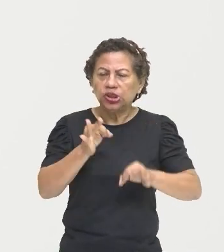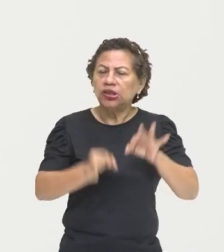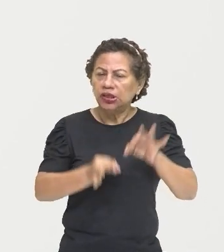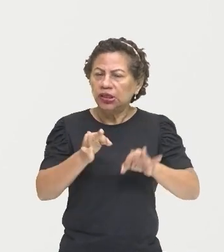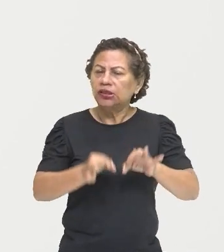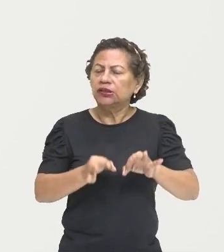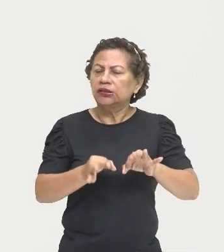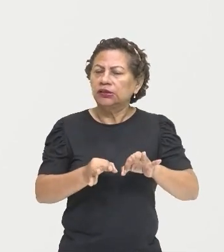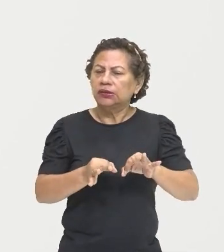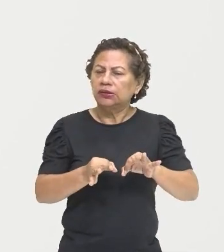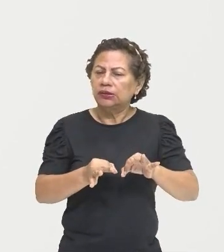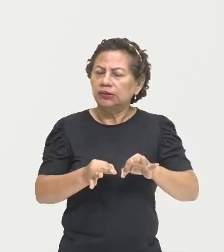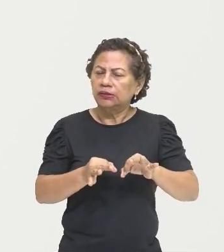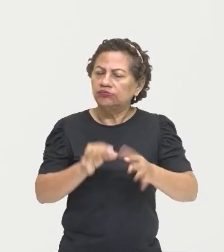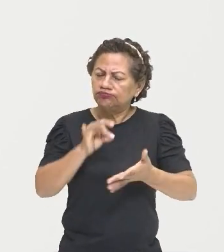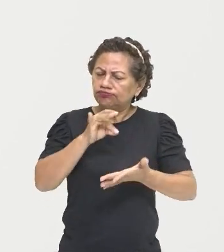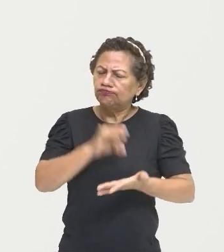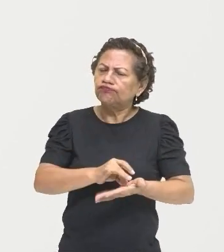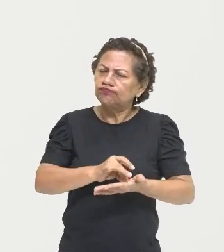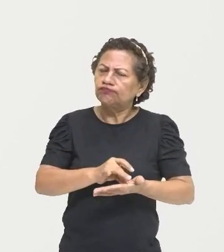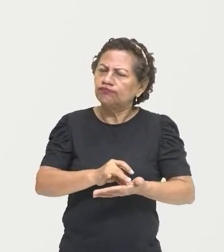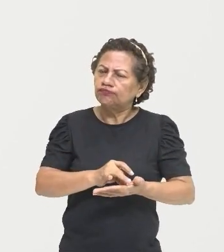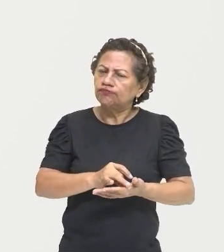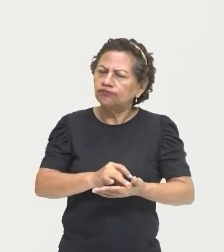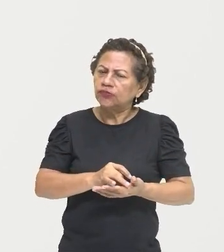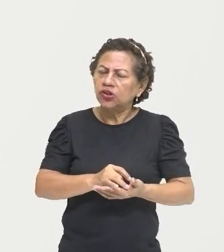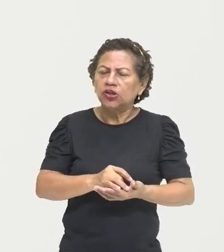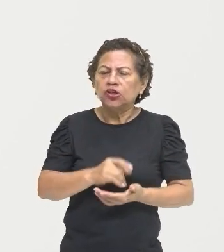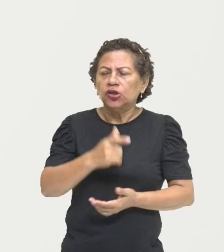assassinos desses trabalhadores eles sejam punidos.